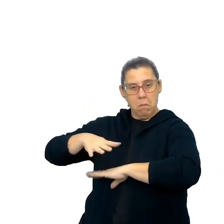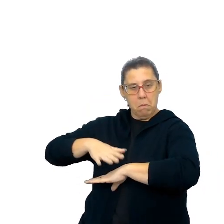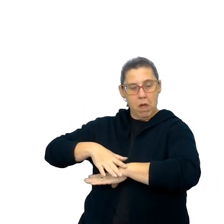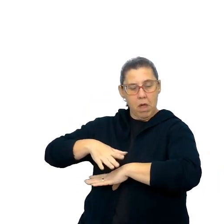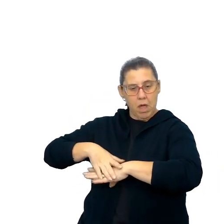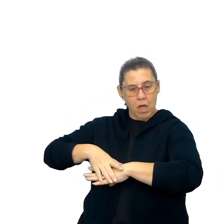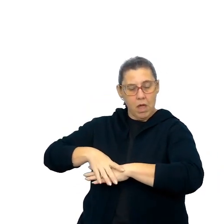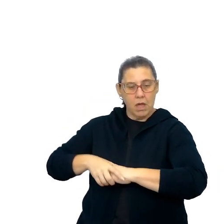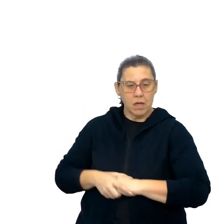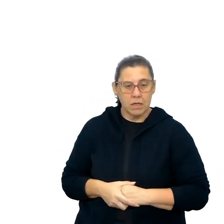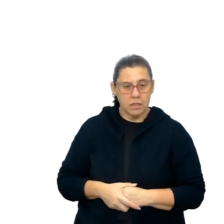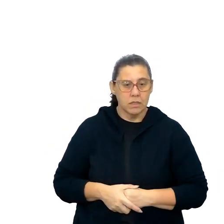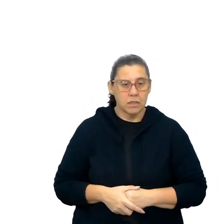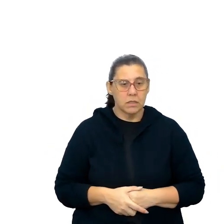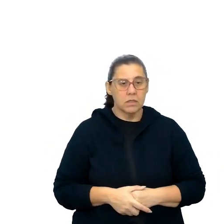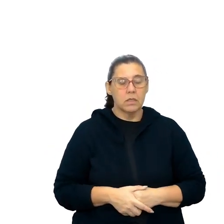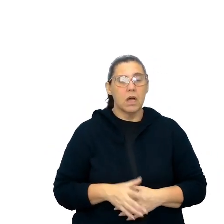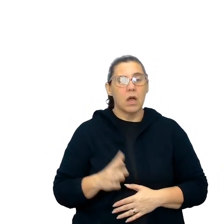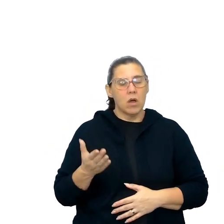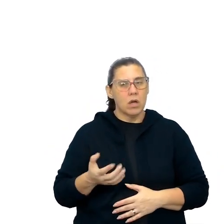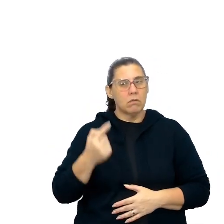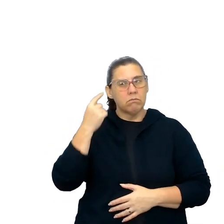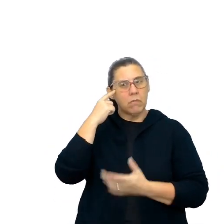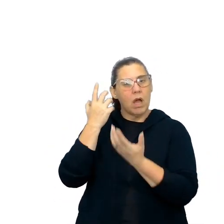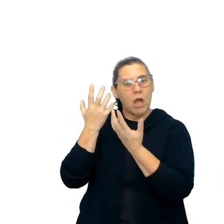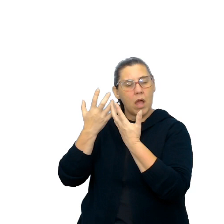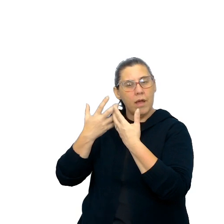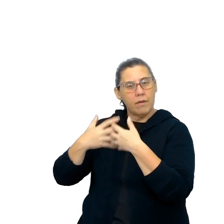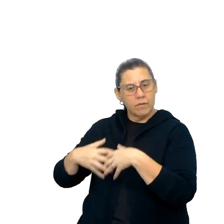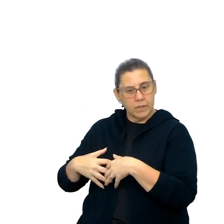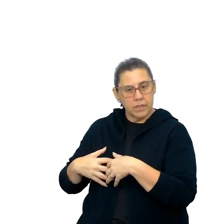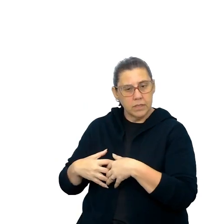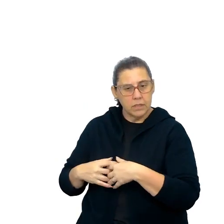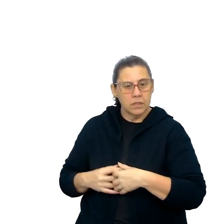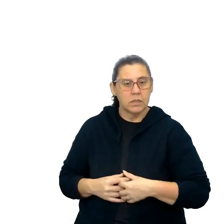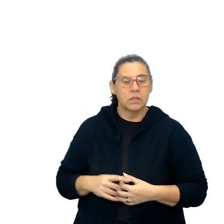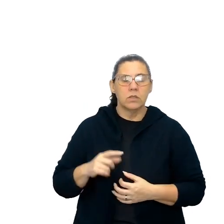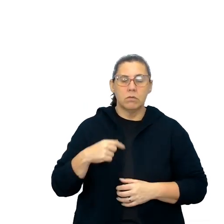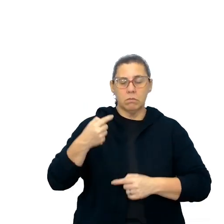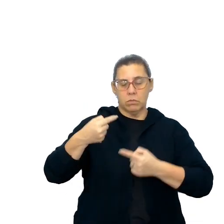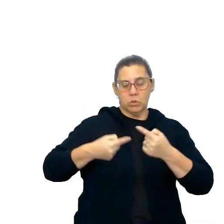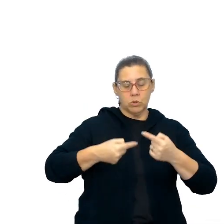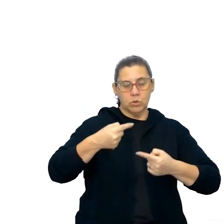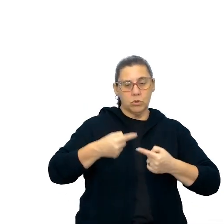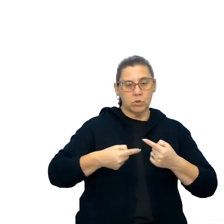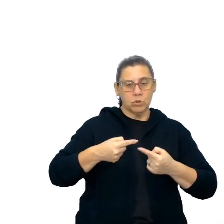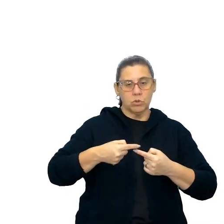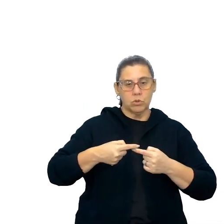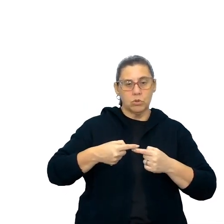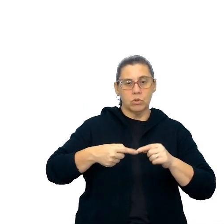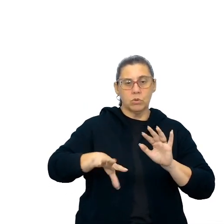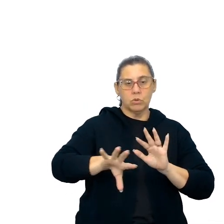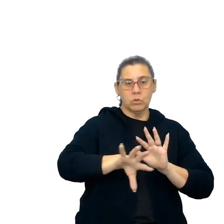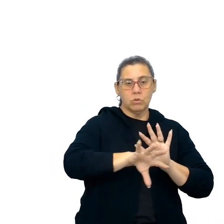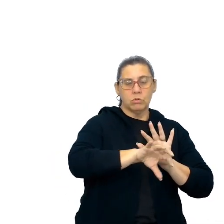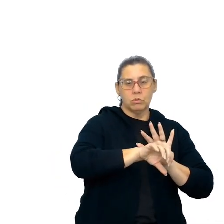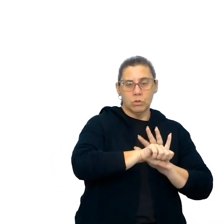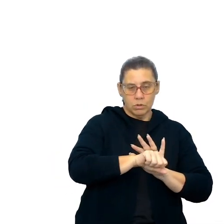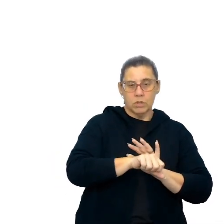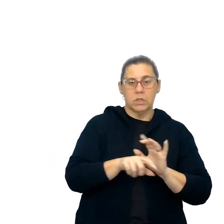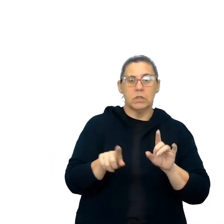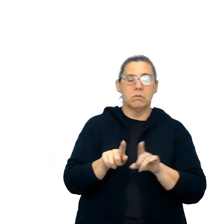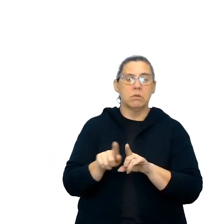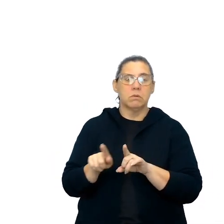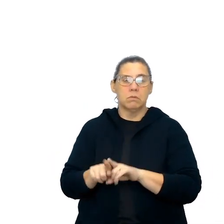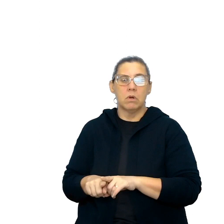de formação, nós vamos refletir um pouquinho sobre raciocínio lógico-matemático. Nós vamos discutir um pouquinho sobre a abstração empírica e reflexiva, a